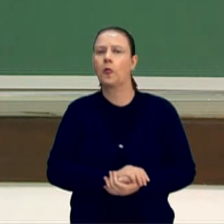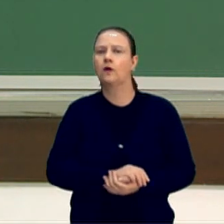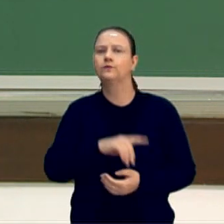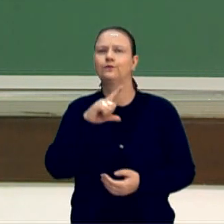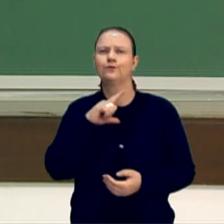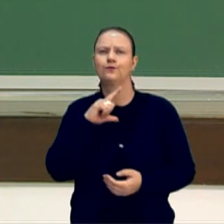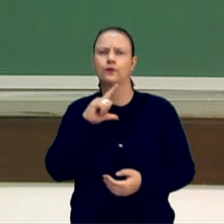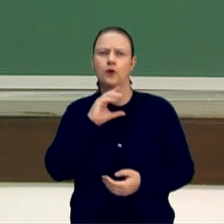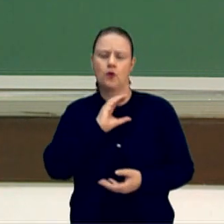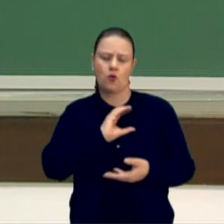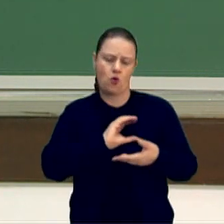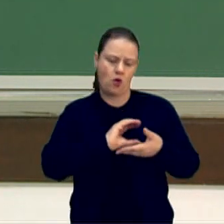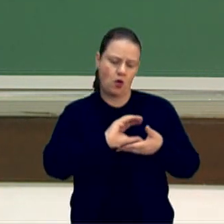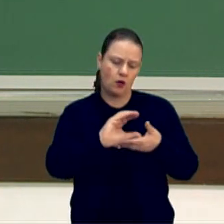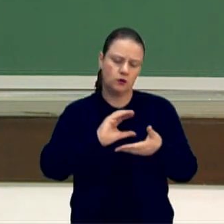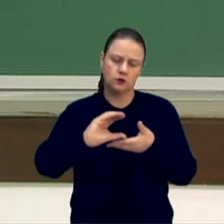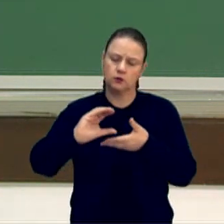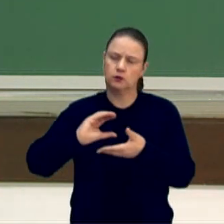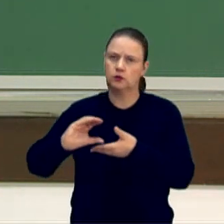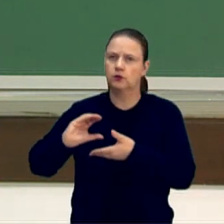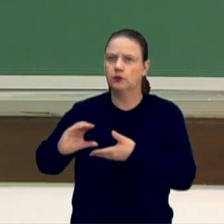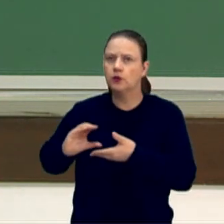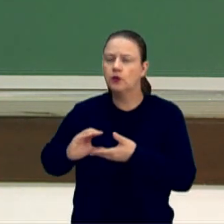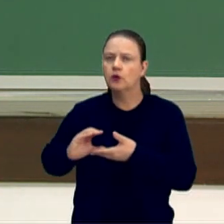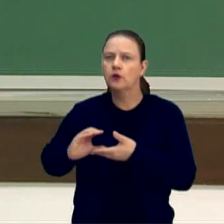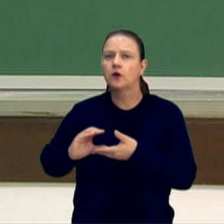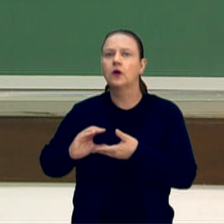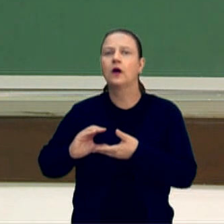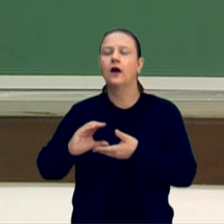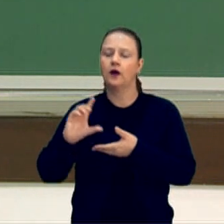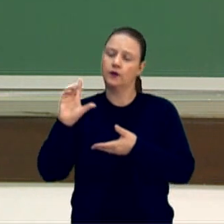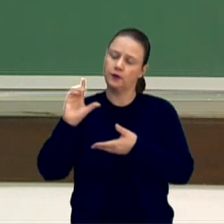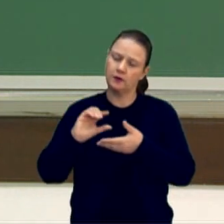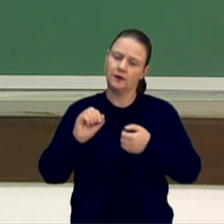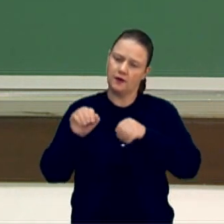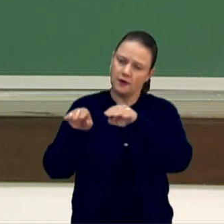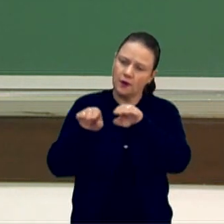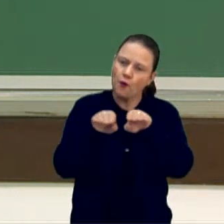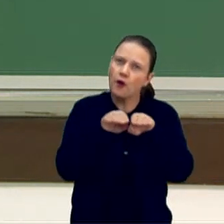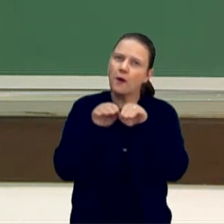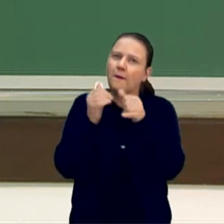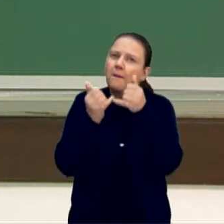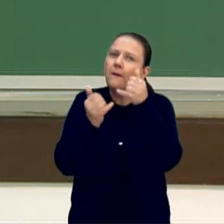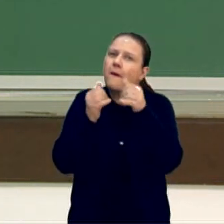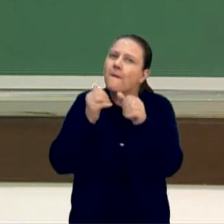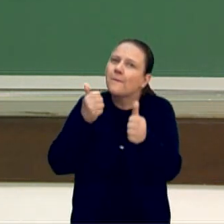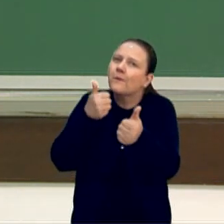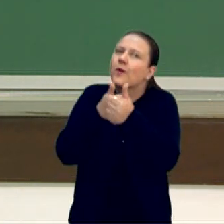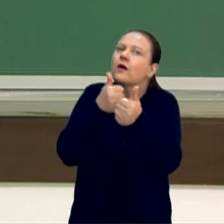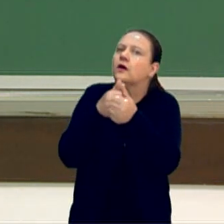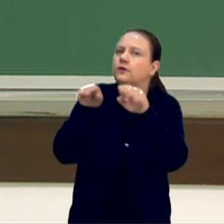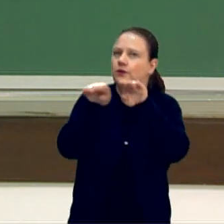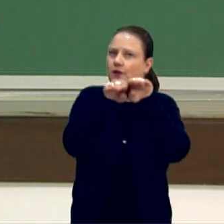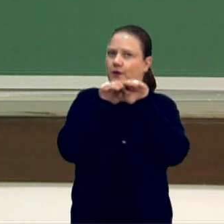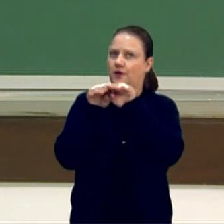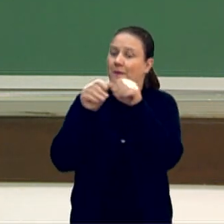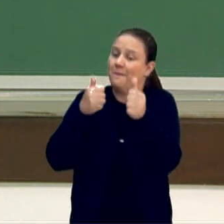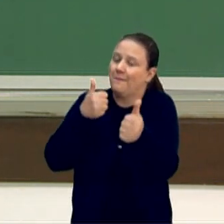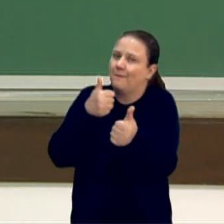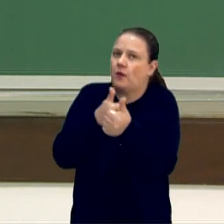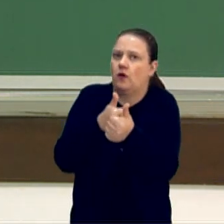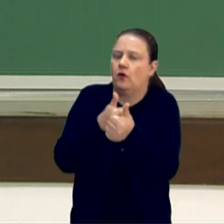essa concentração da renda, ele vai tender ali para o rosa, para o verde. Essa é a diferença. O que